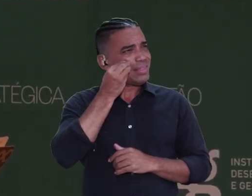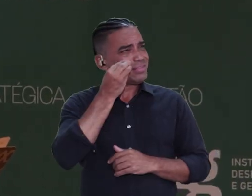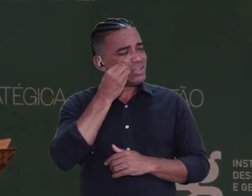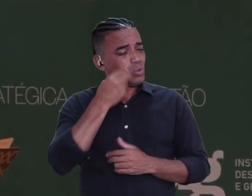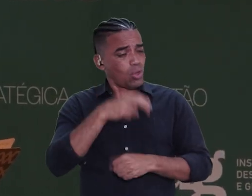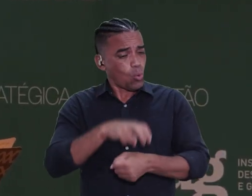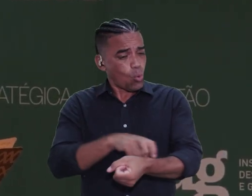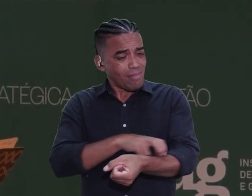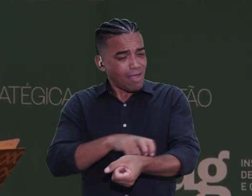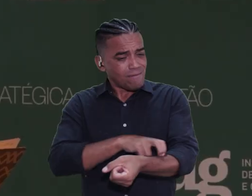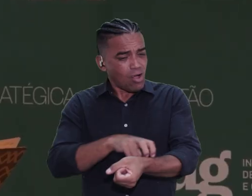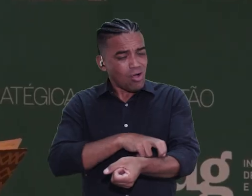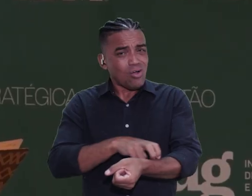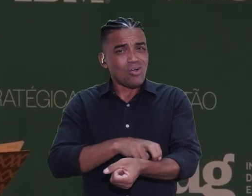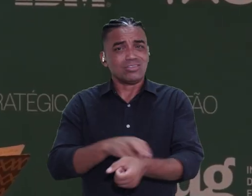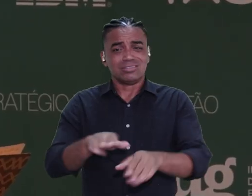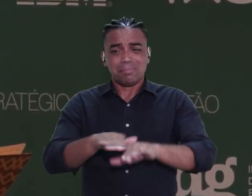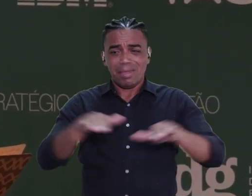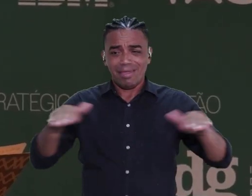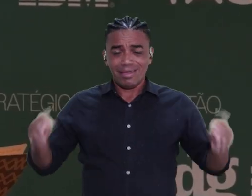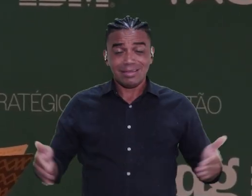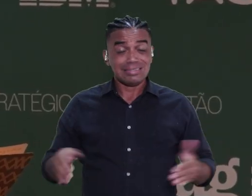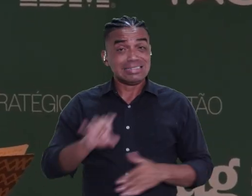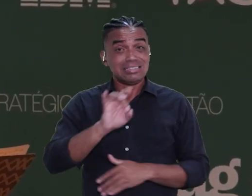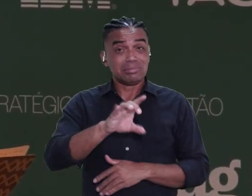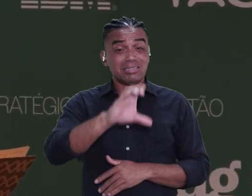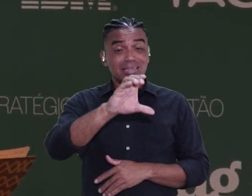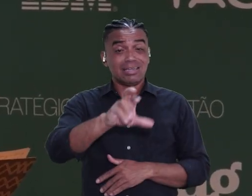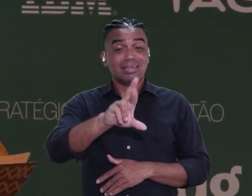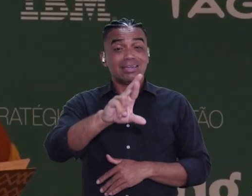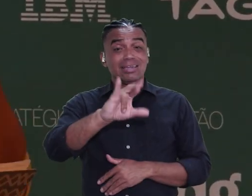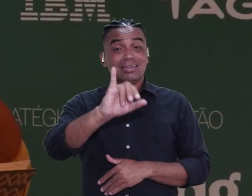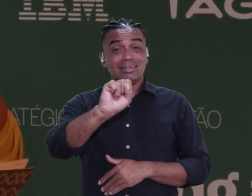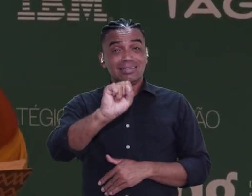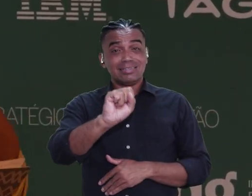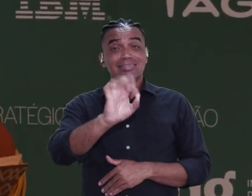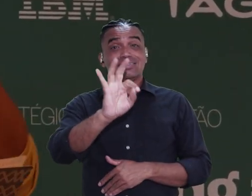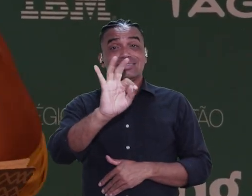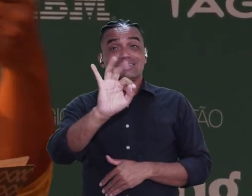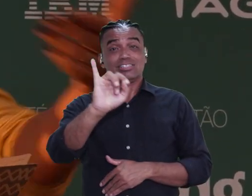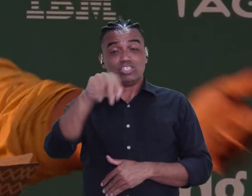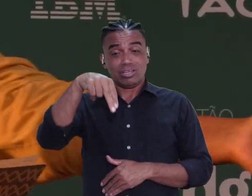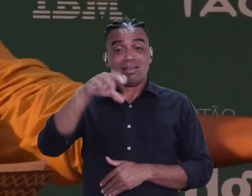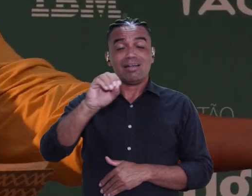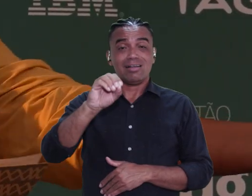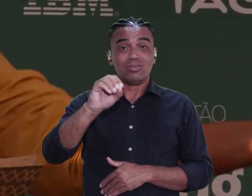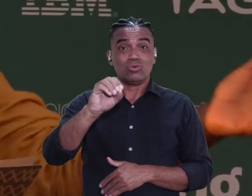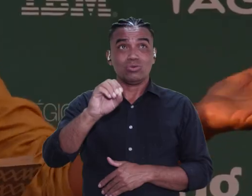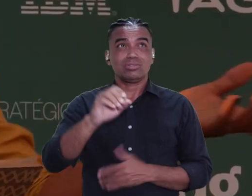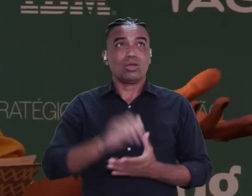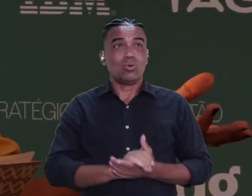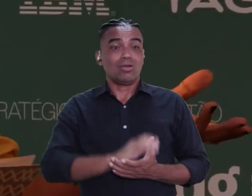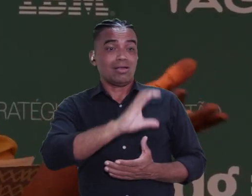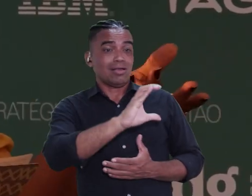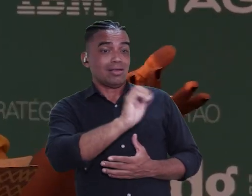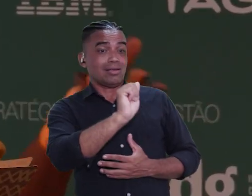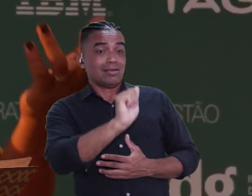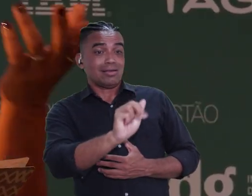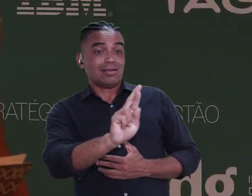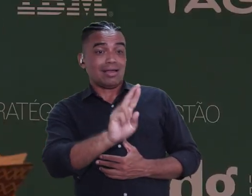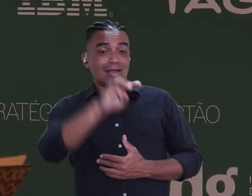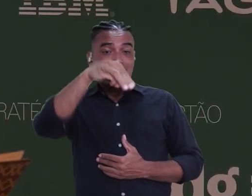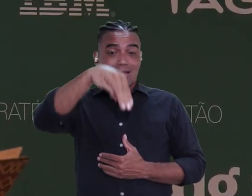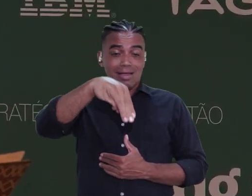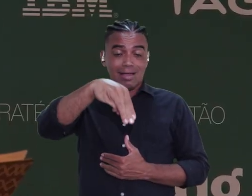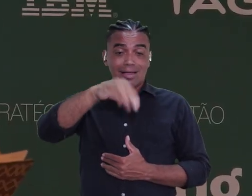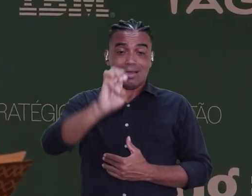nervosa com essa mesa, especialmente Cristiano deu a letra, né? Carmen Lúcia e Chico César nos